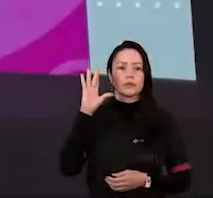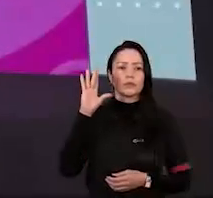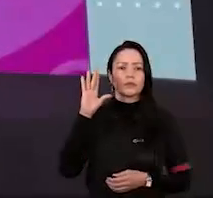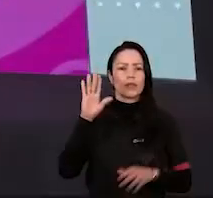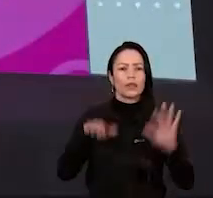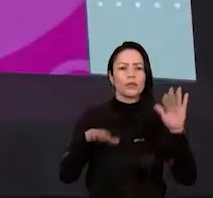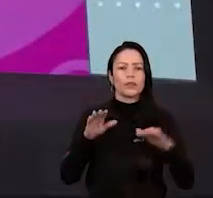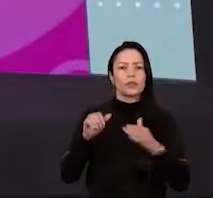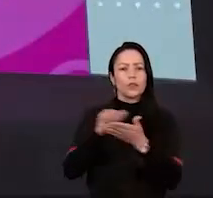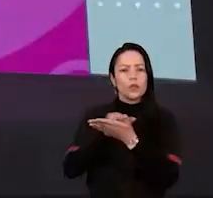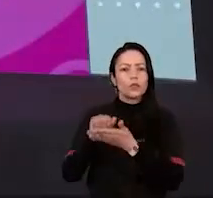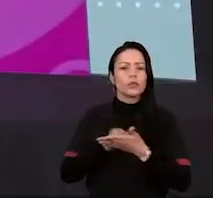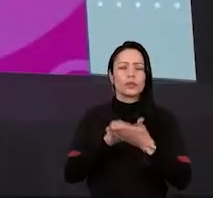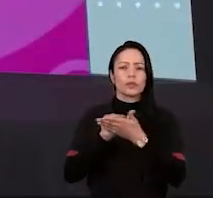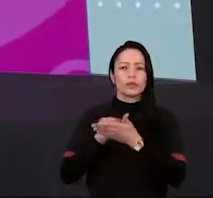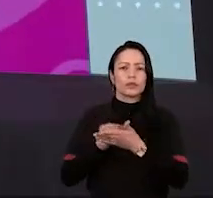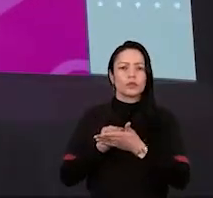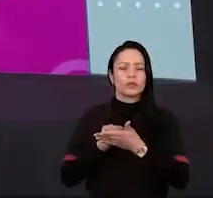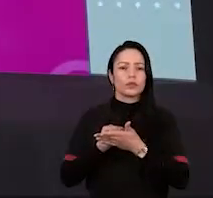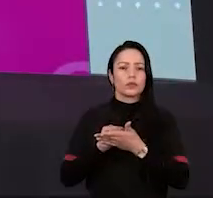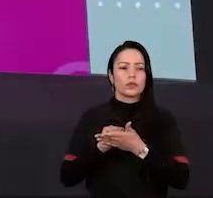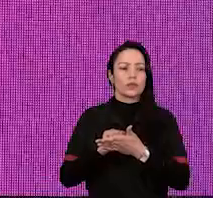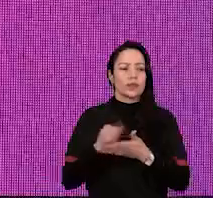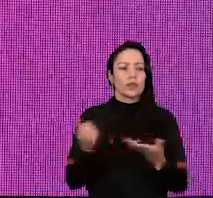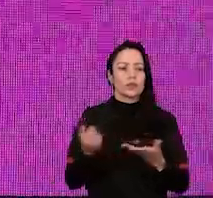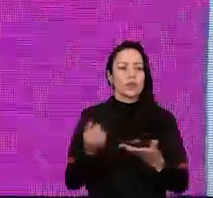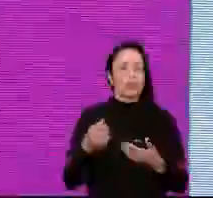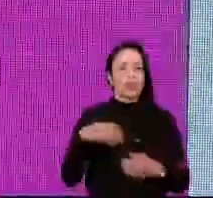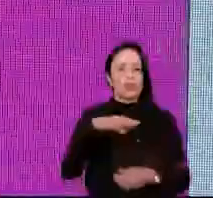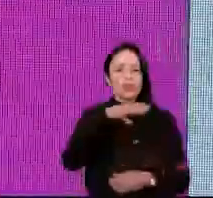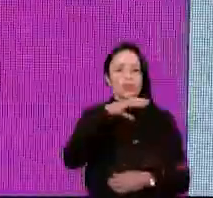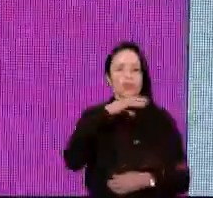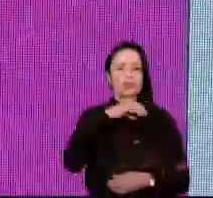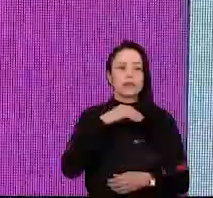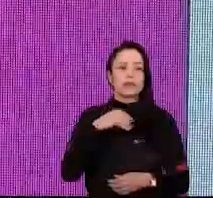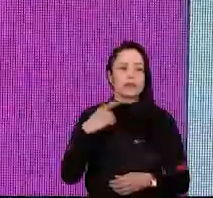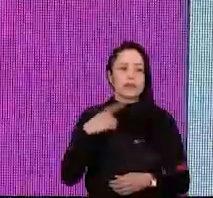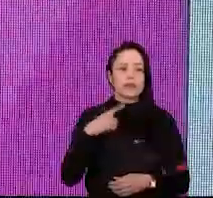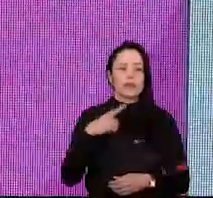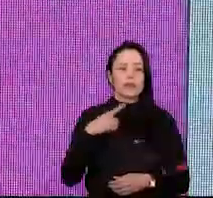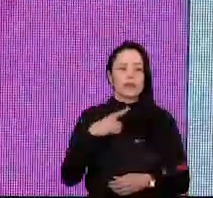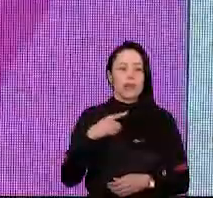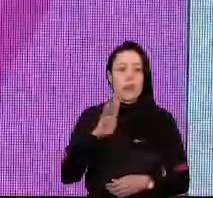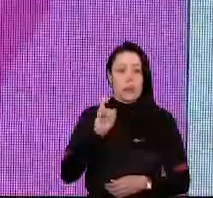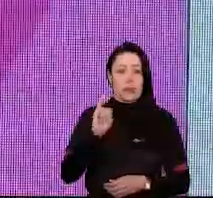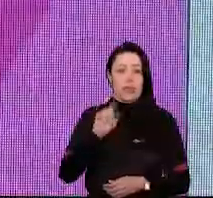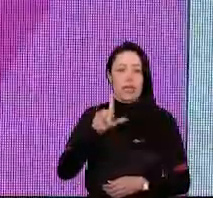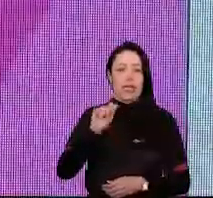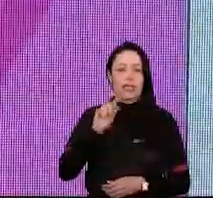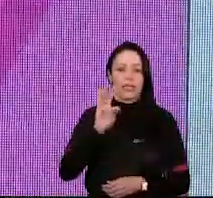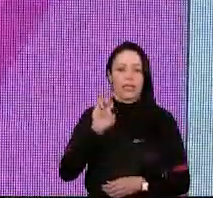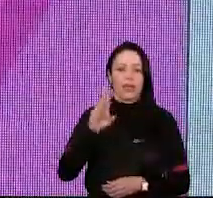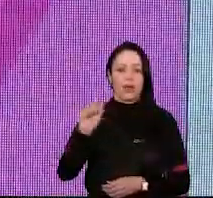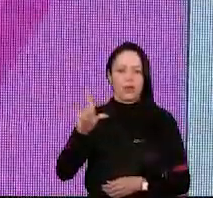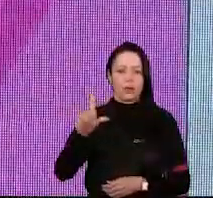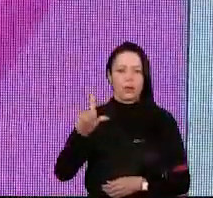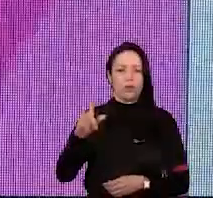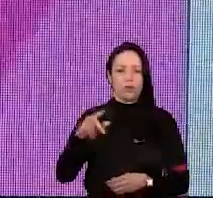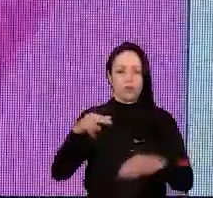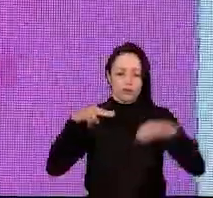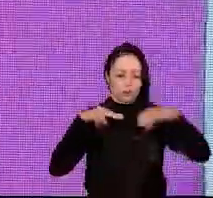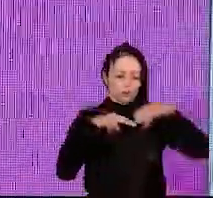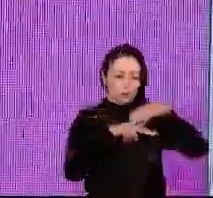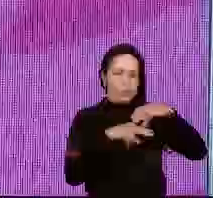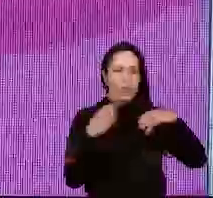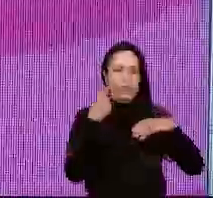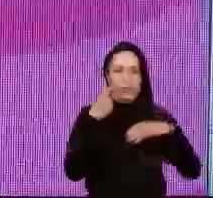vezes você lava você pega um animal com colisteatoma bilateral, a imagem da tomografia de um